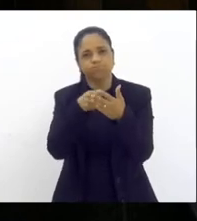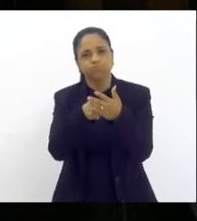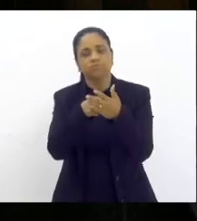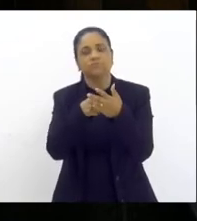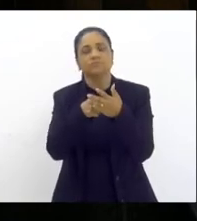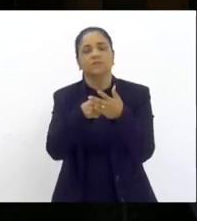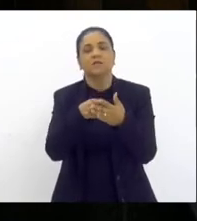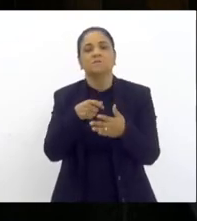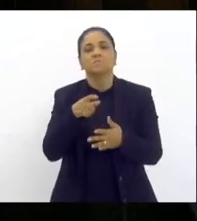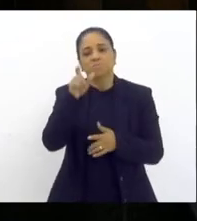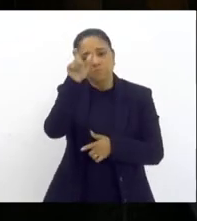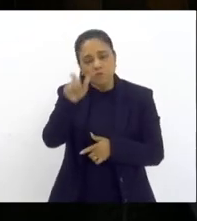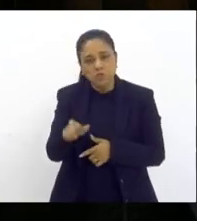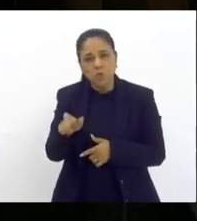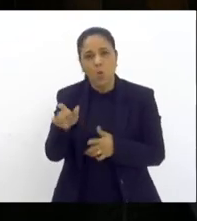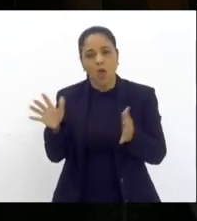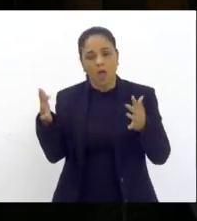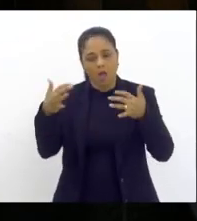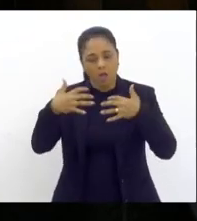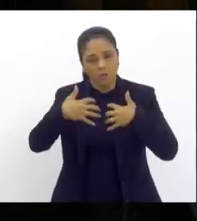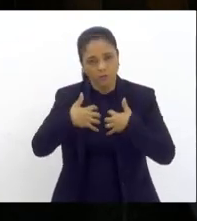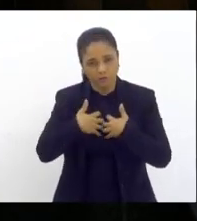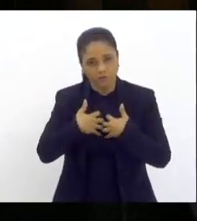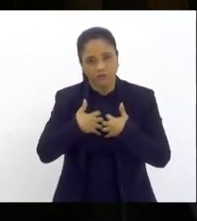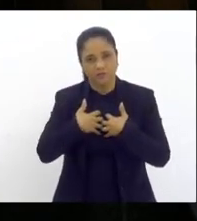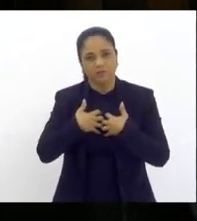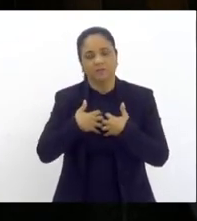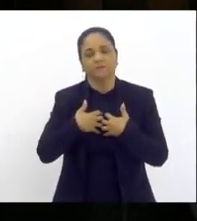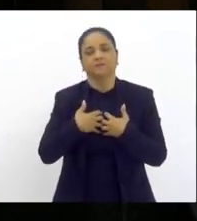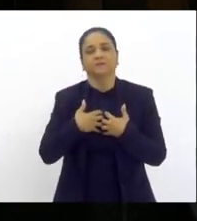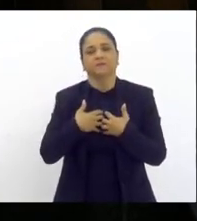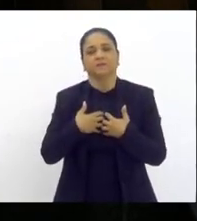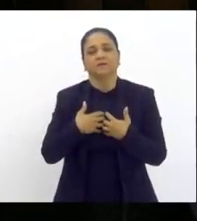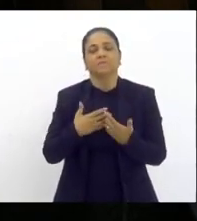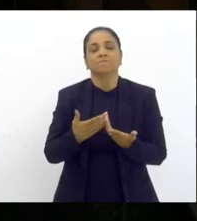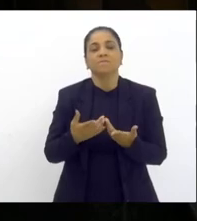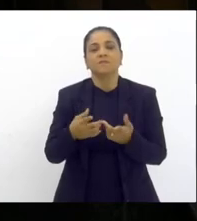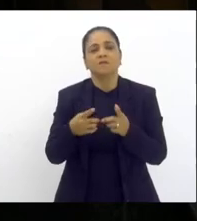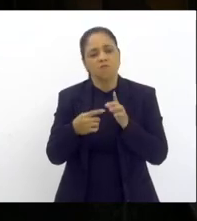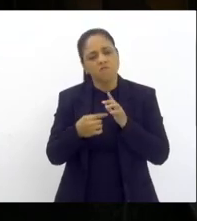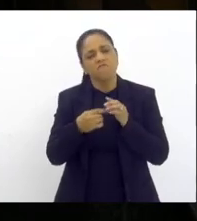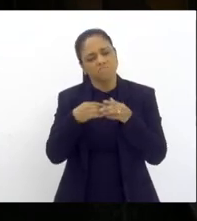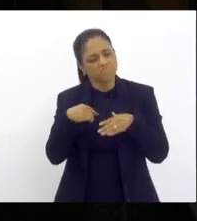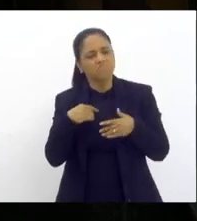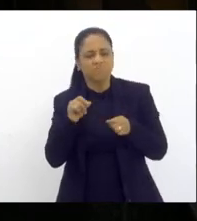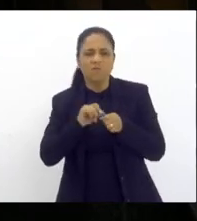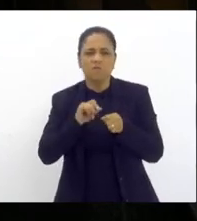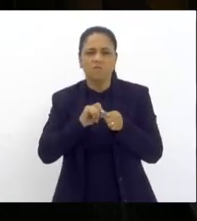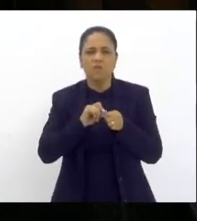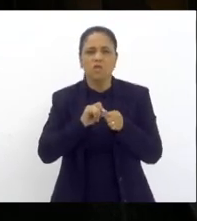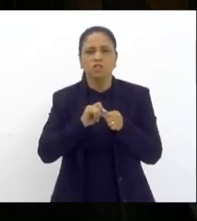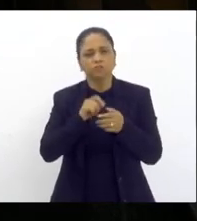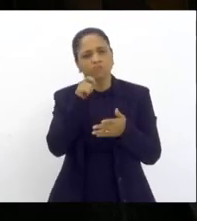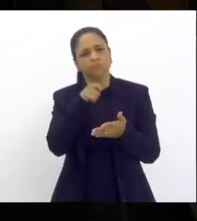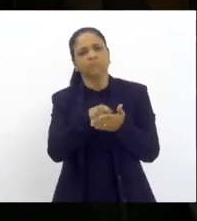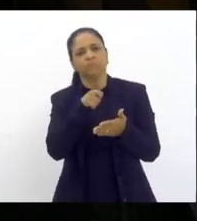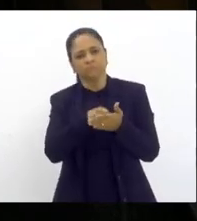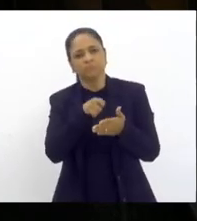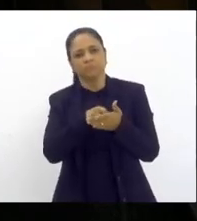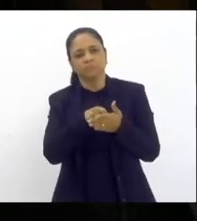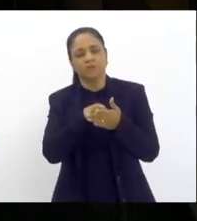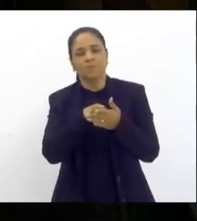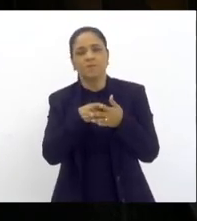espectro autista. Então, essas são duas questões que fiz questão aqui de colocar durante esta fala. E também gostaria de